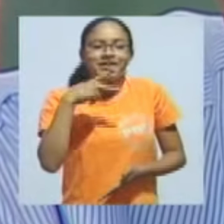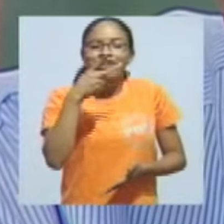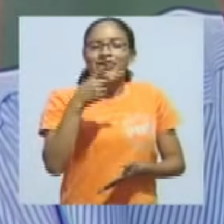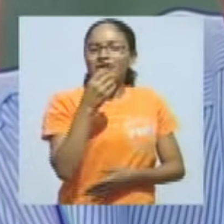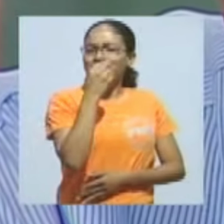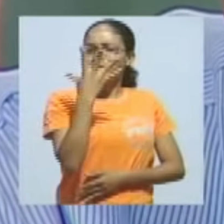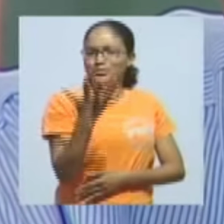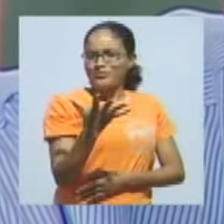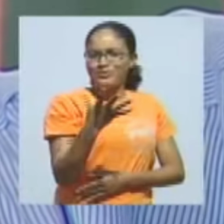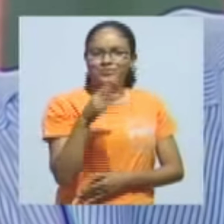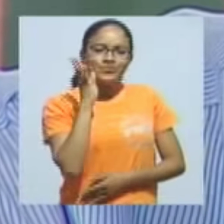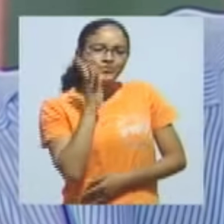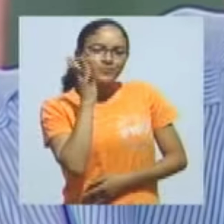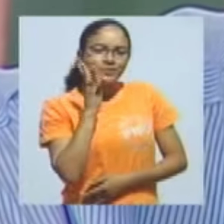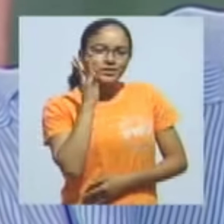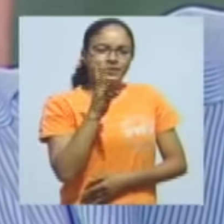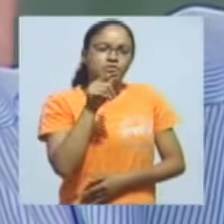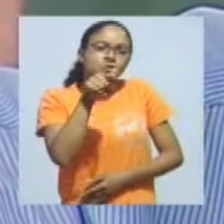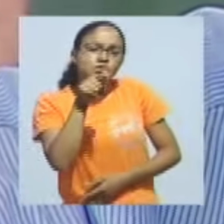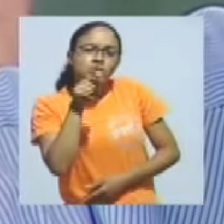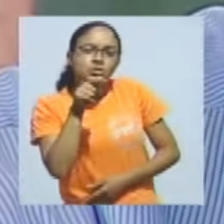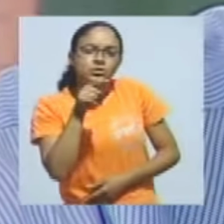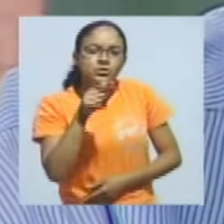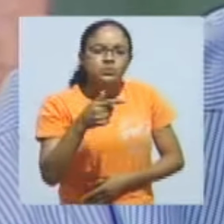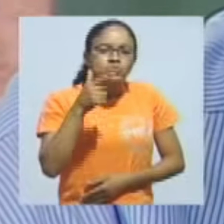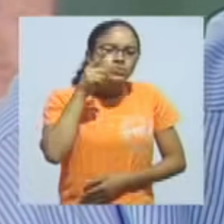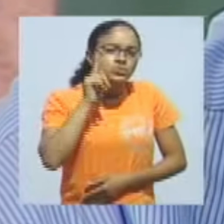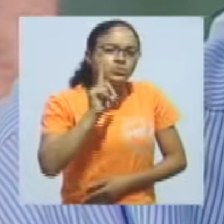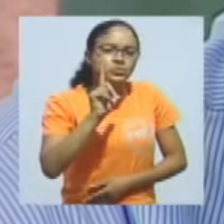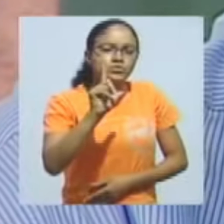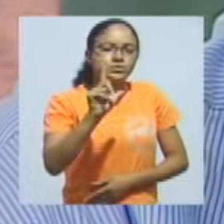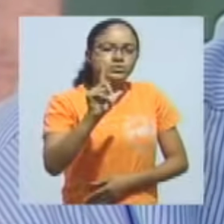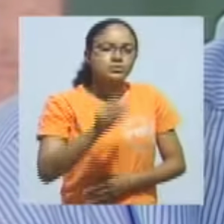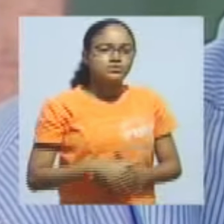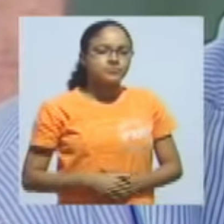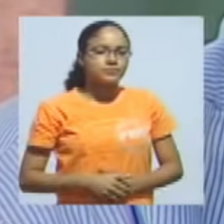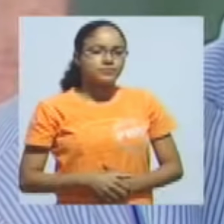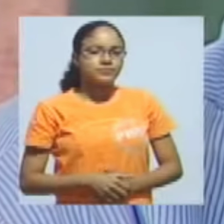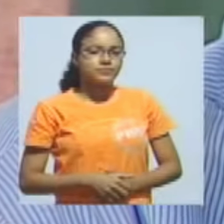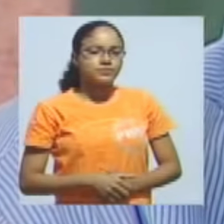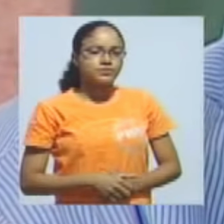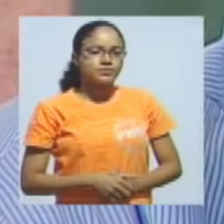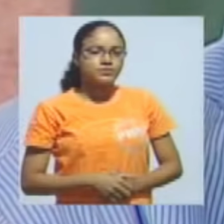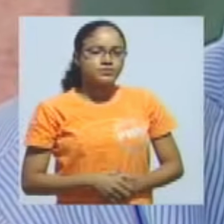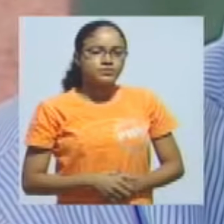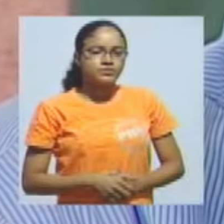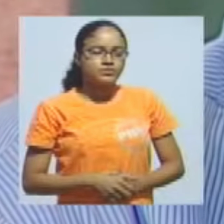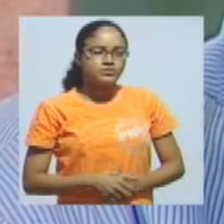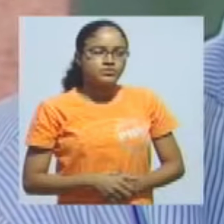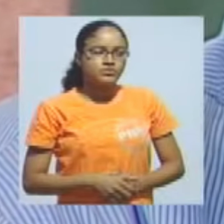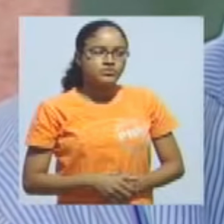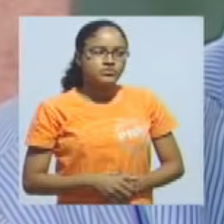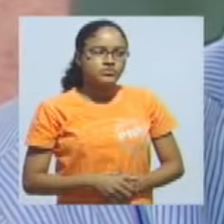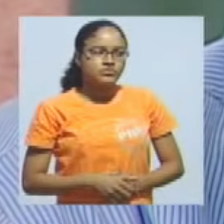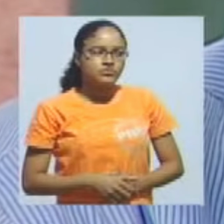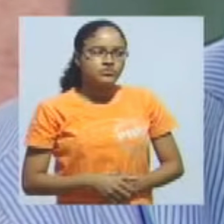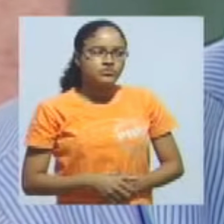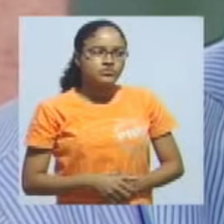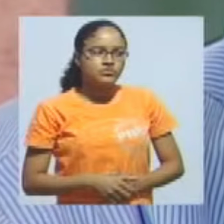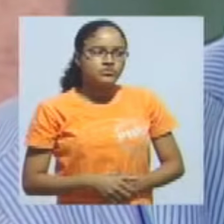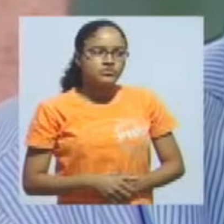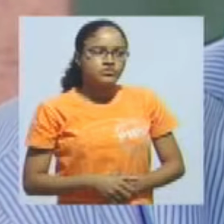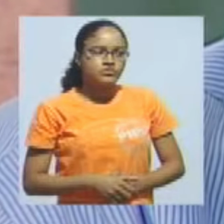nada. Você continua evangelizando, escrevendo na cama, ou tomando soro, ou tomando morfina, ou olhando